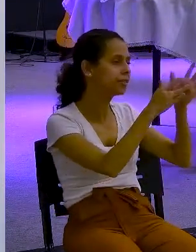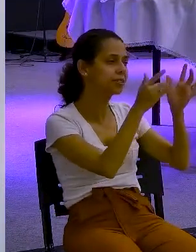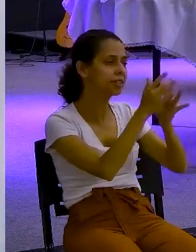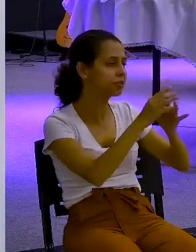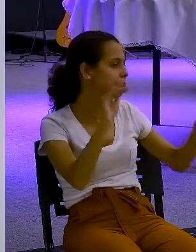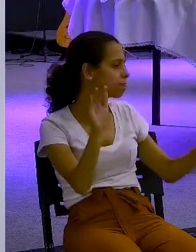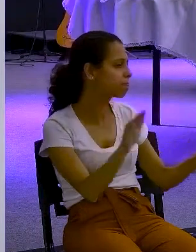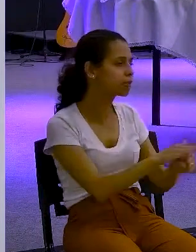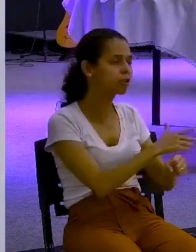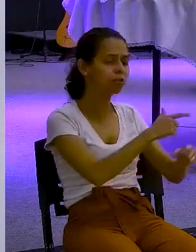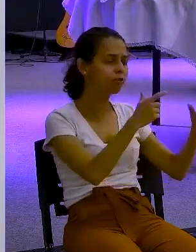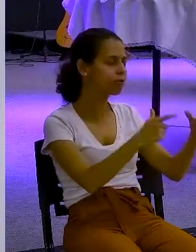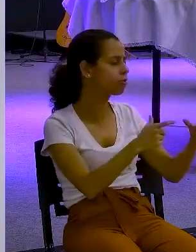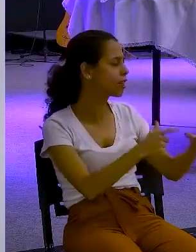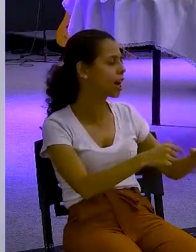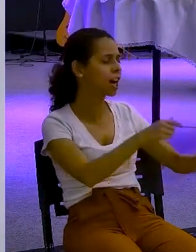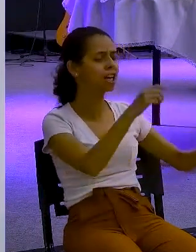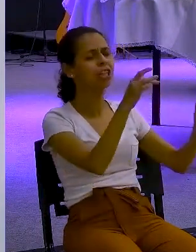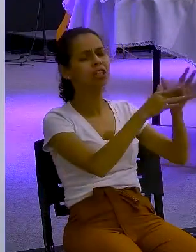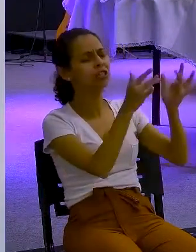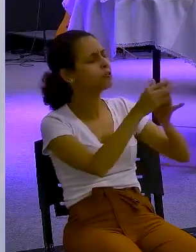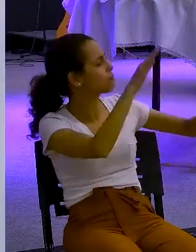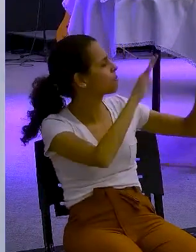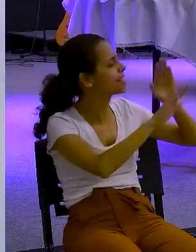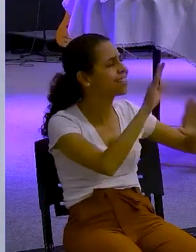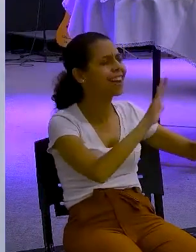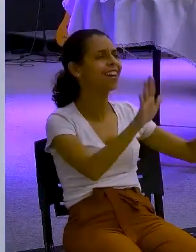lugar, Jesus está presente.